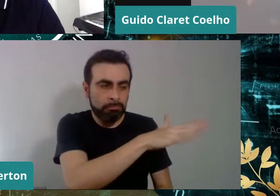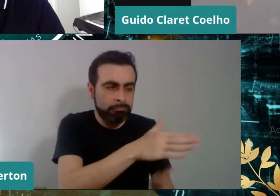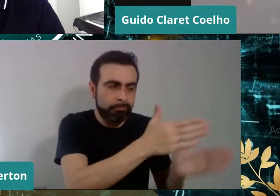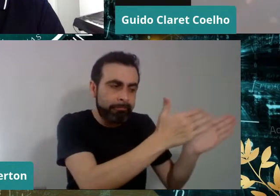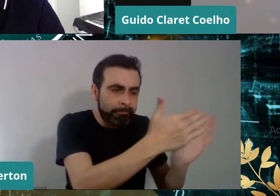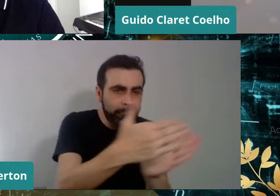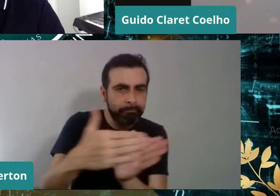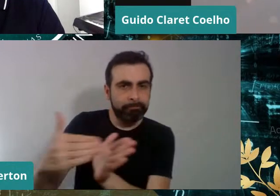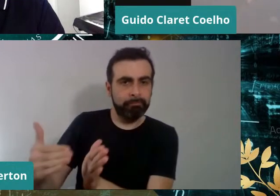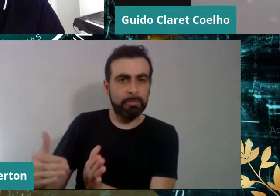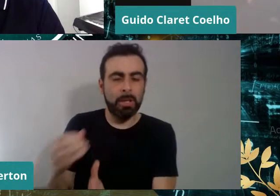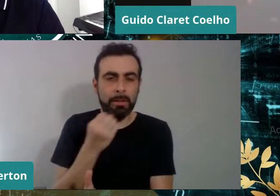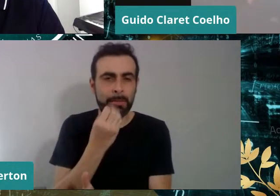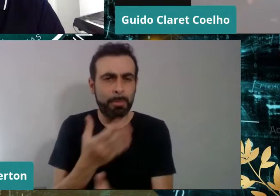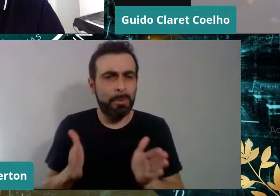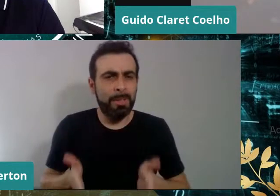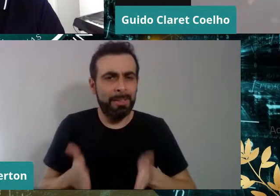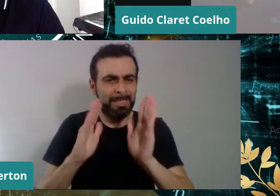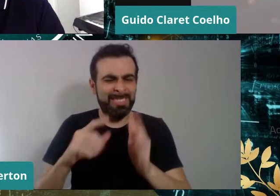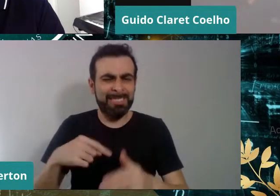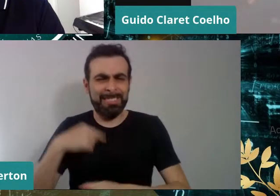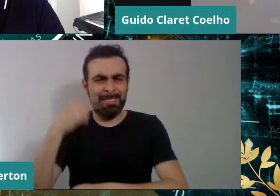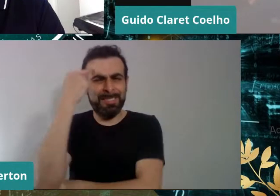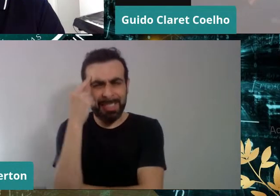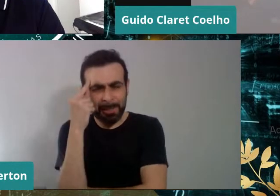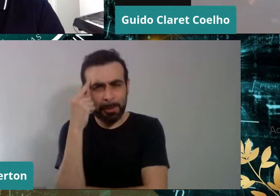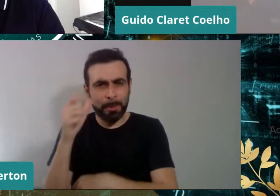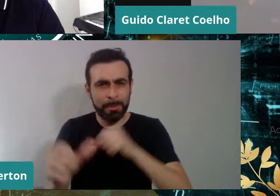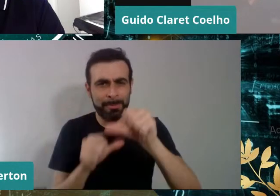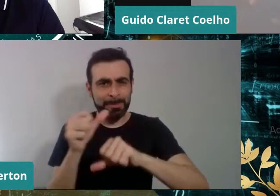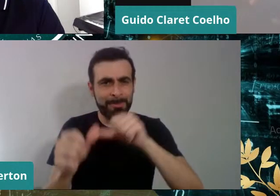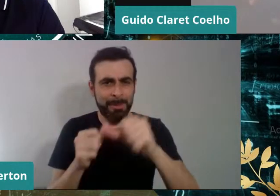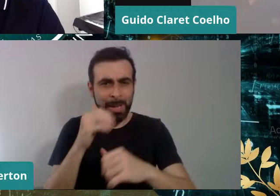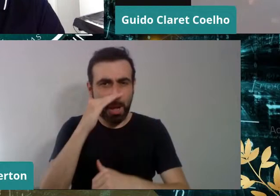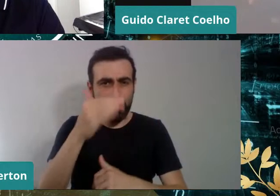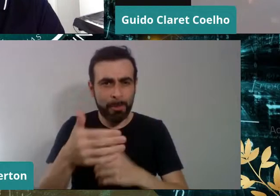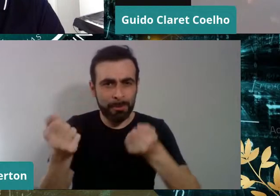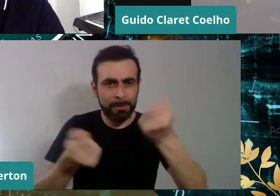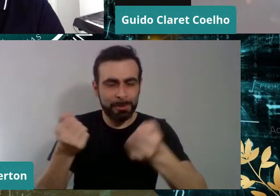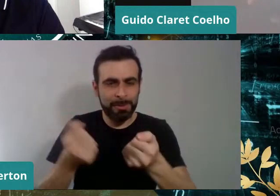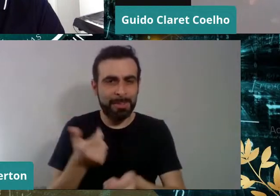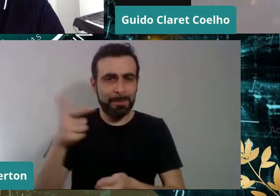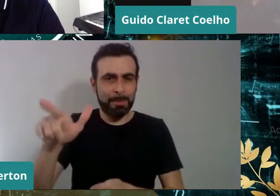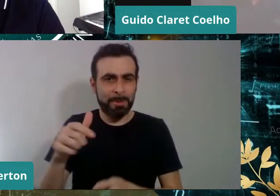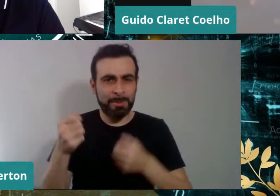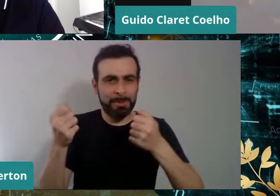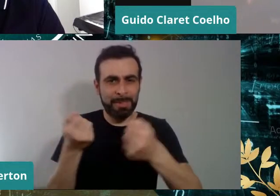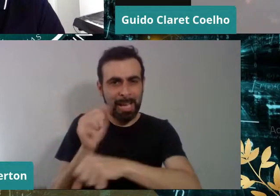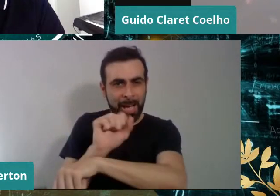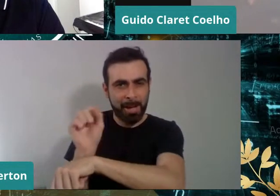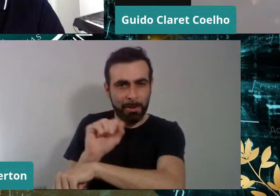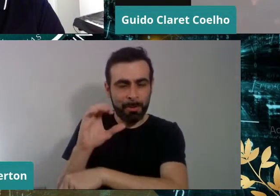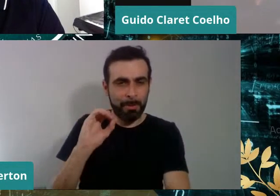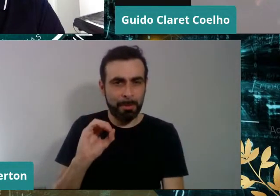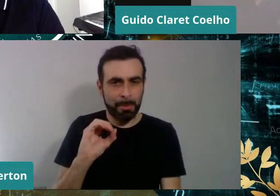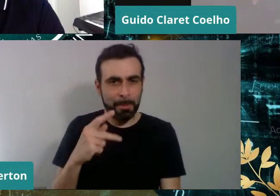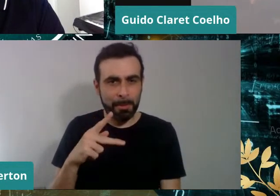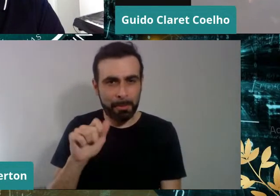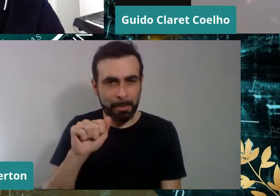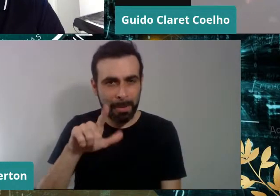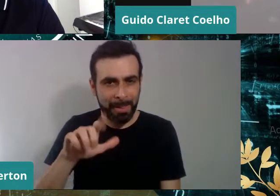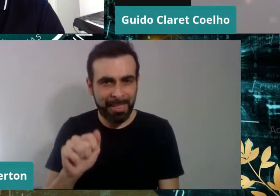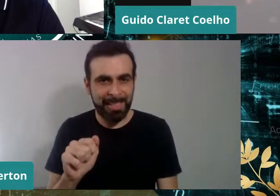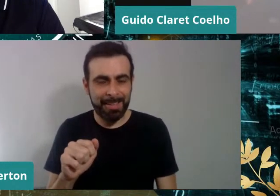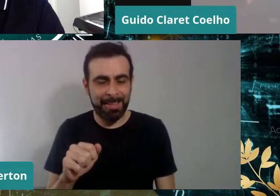asfaltado. Eu aproveitei, troquei meu Fusca para um carro grande, um Opala. E nunca mais saí de carro grande, né? Até hoje